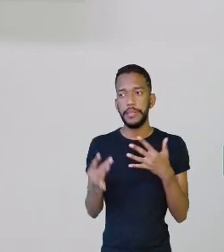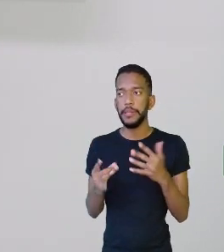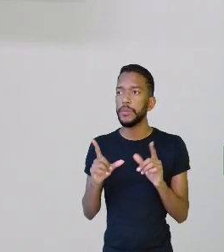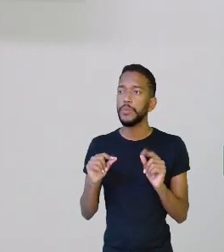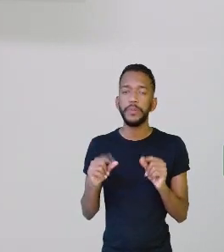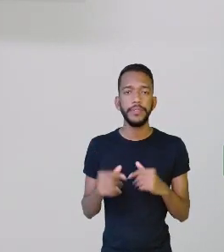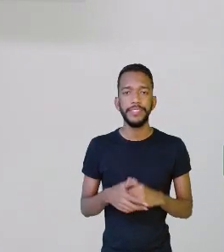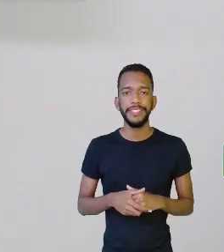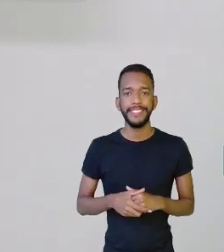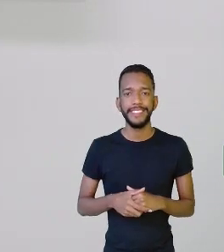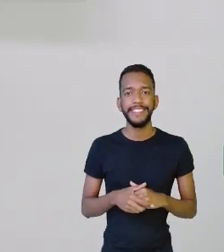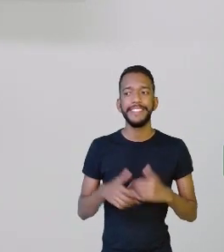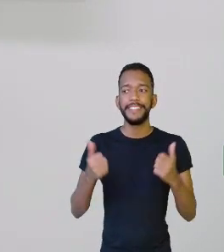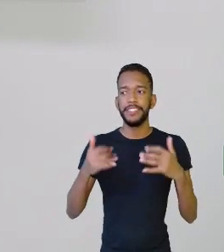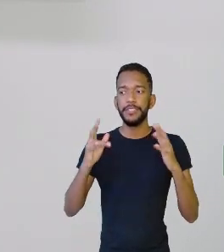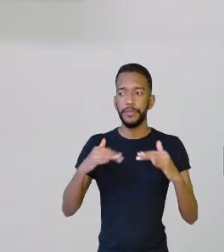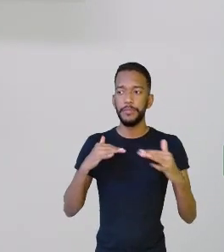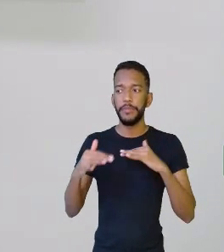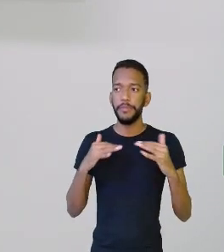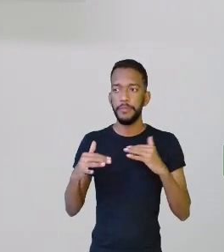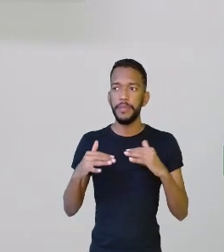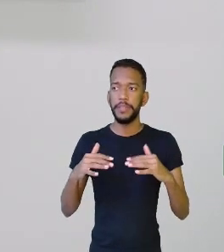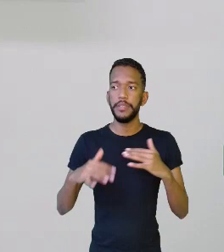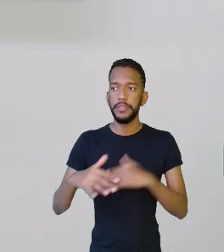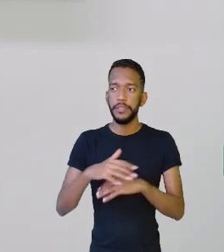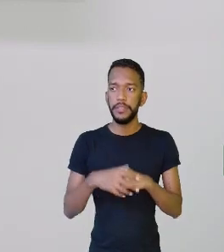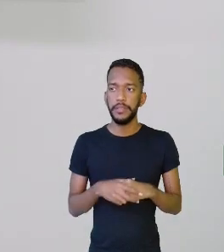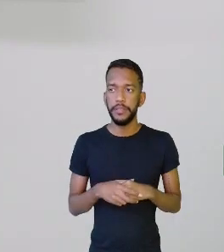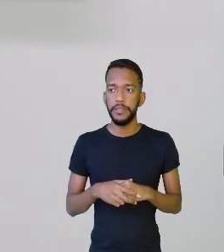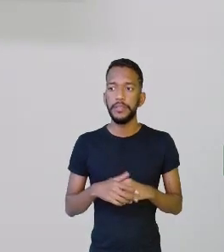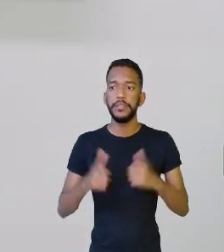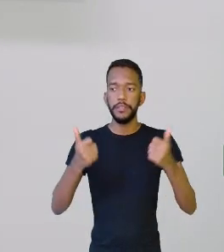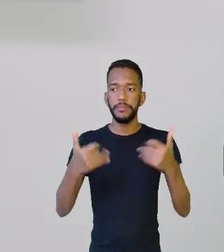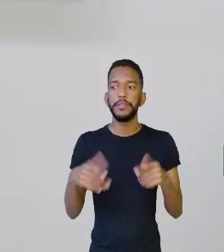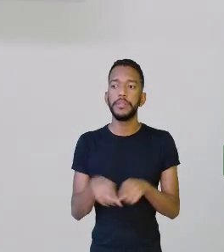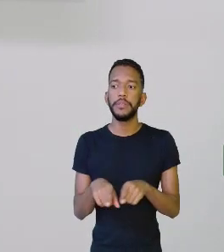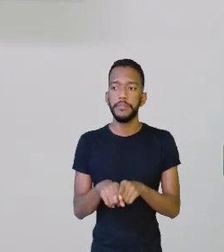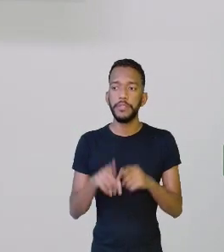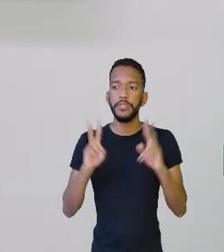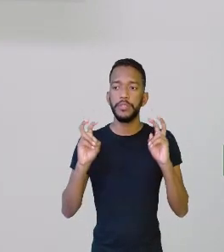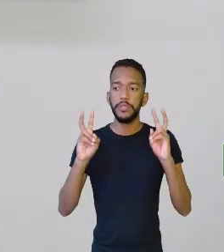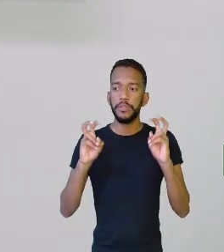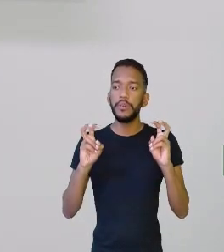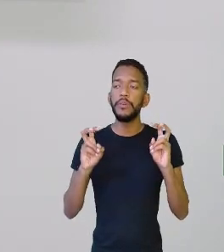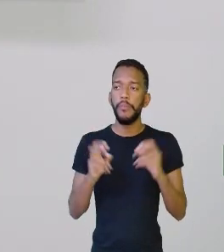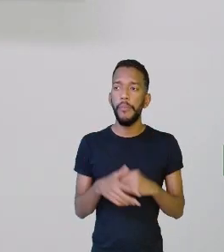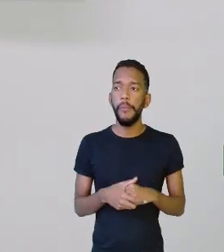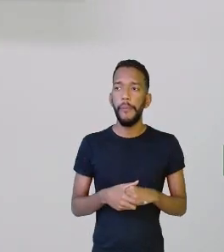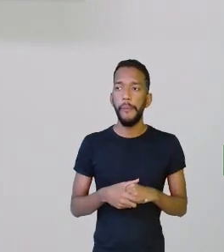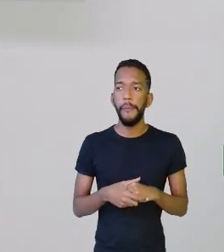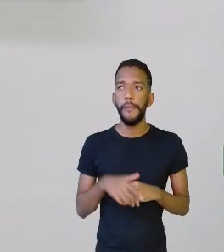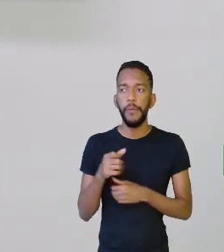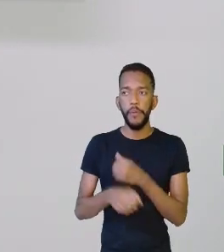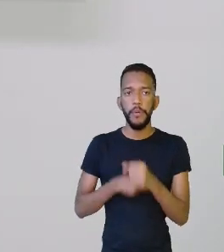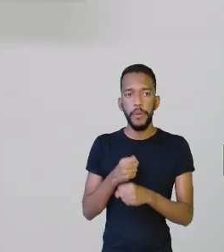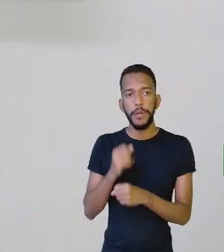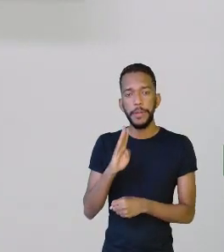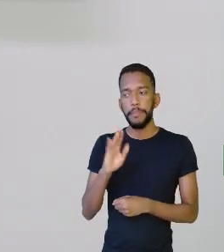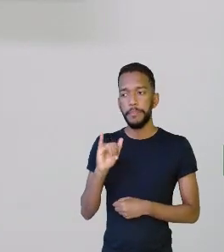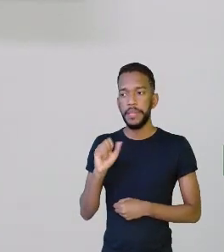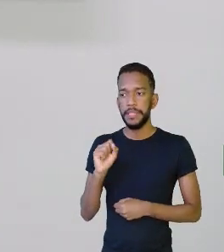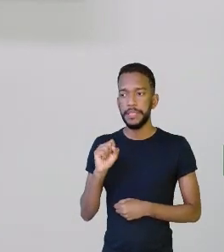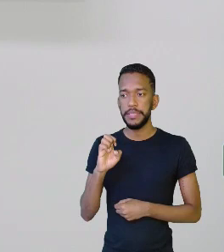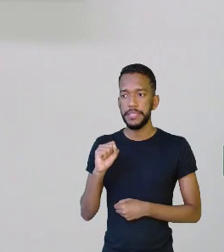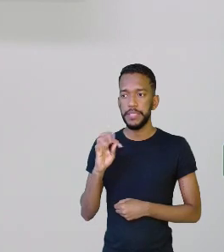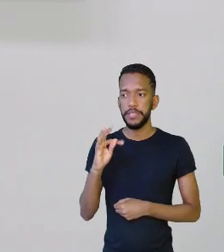fala sobre o movimento da Terra e fala sobre o ano bissexto, né, que eu já